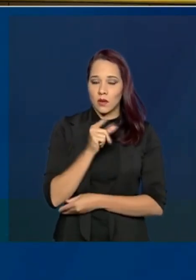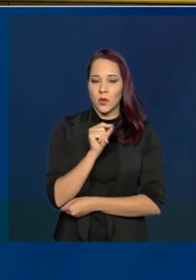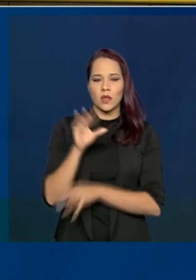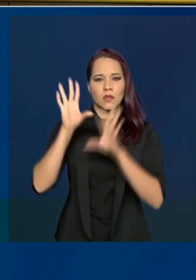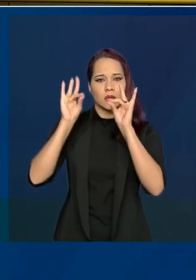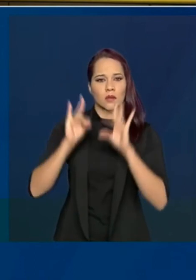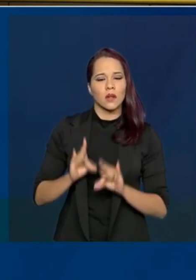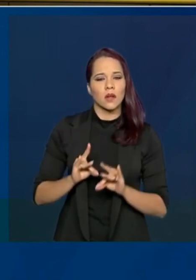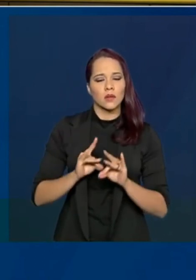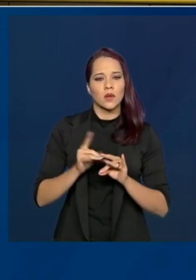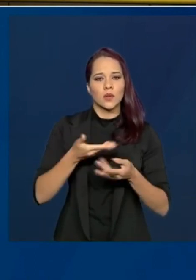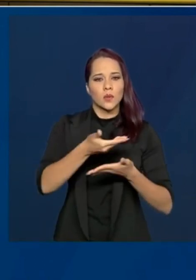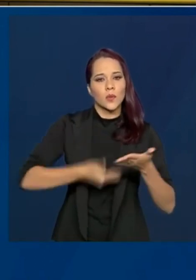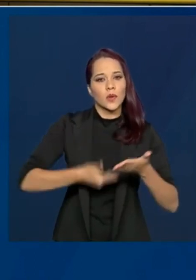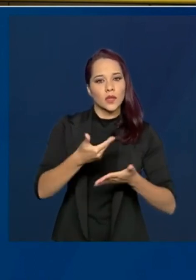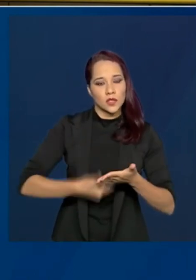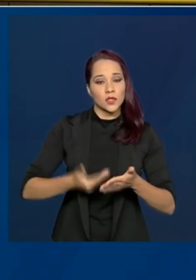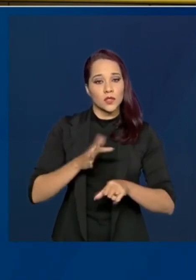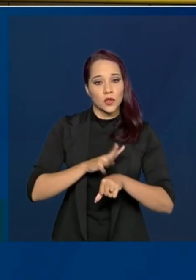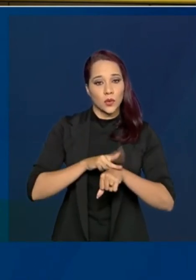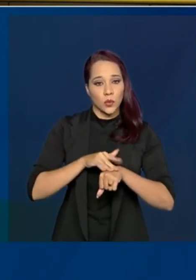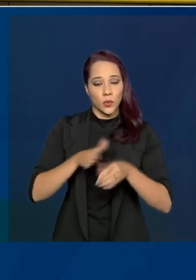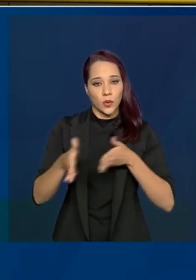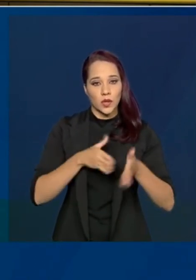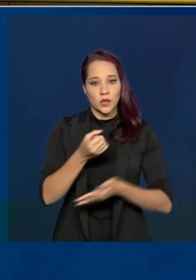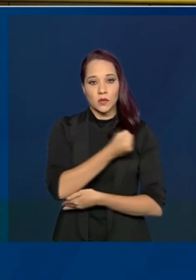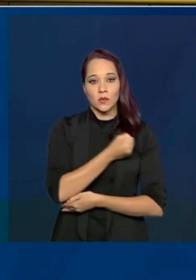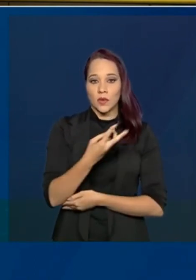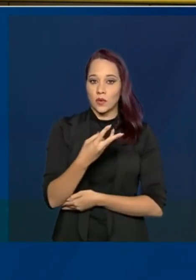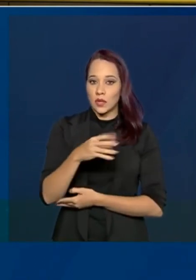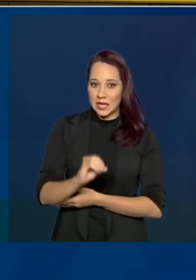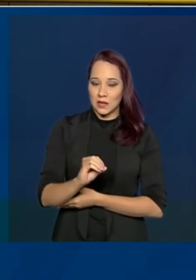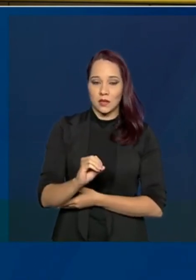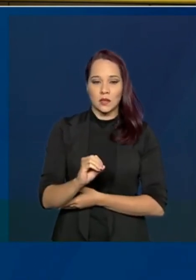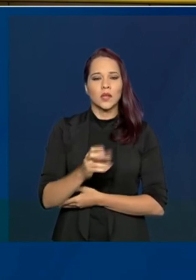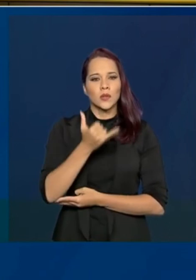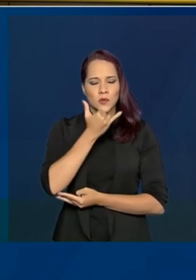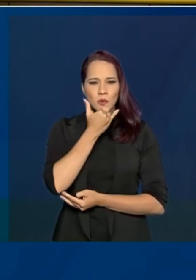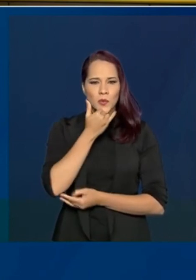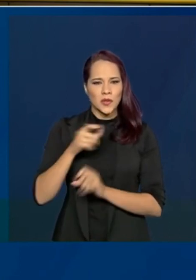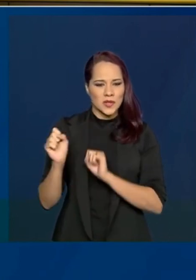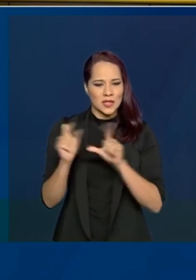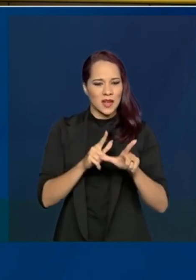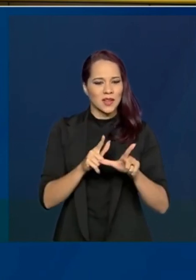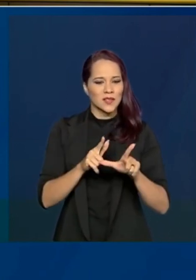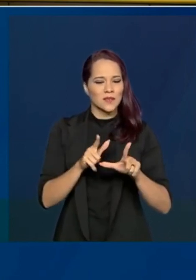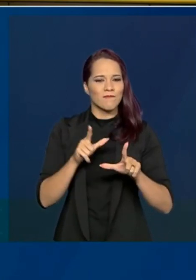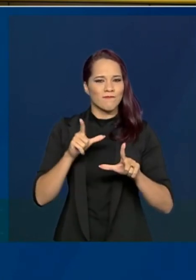detalhar um pouco mais o boletim epidemiológico número 30, tá? Desculpa, acho que o slide acabou